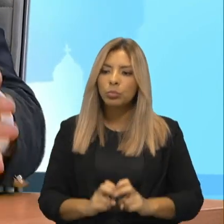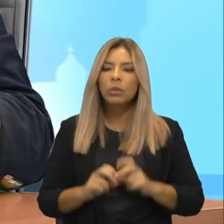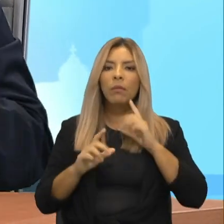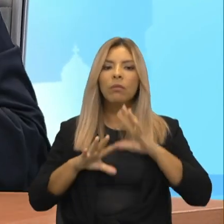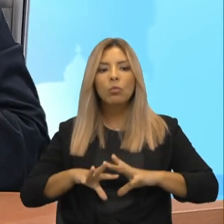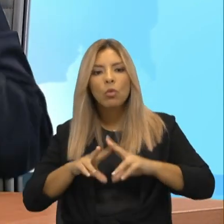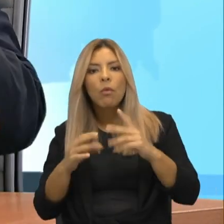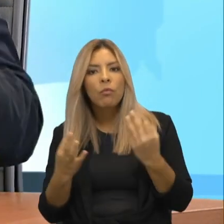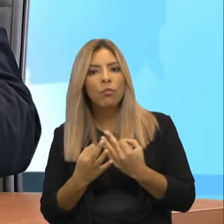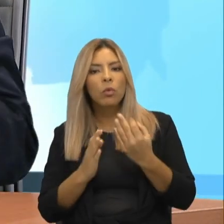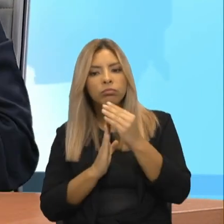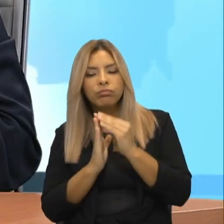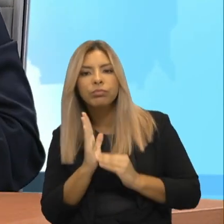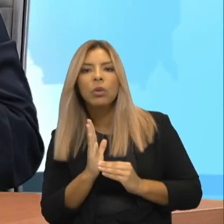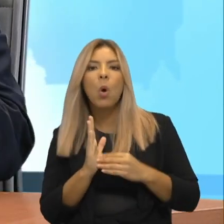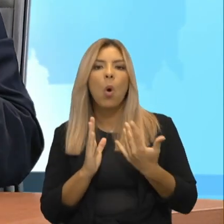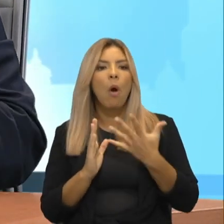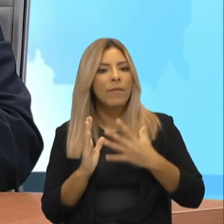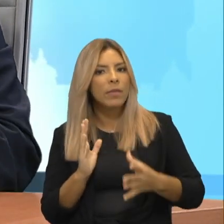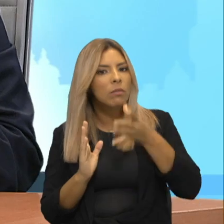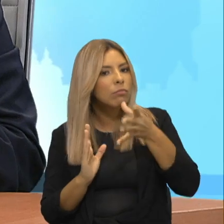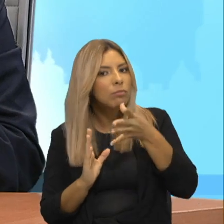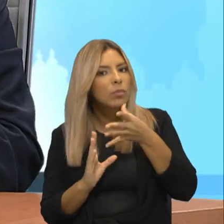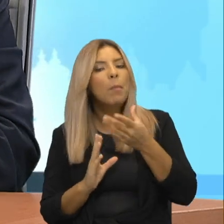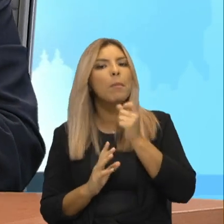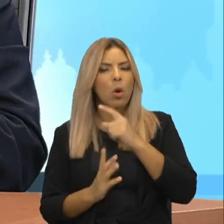pode propor, ou queira desenvolver, pode